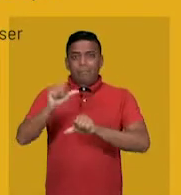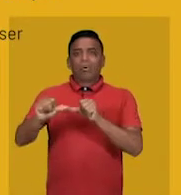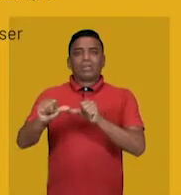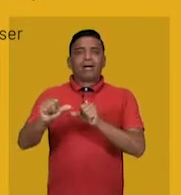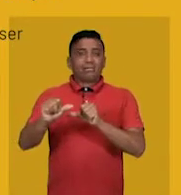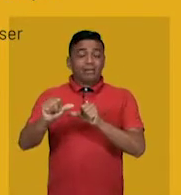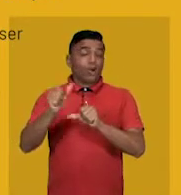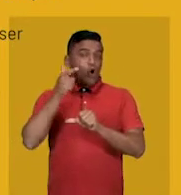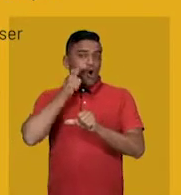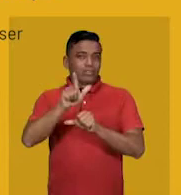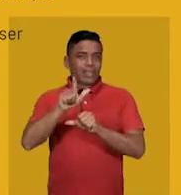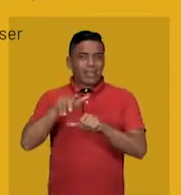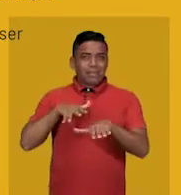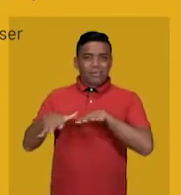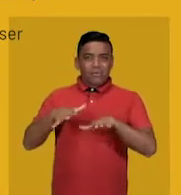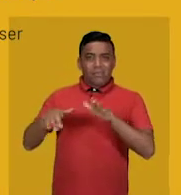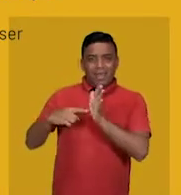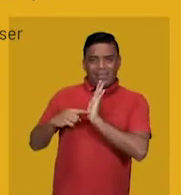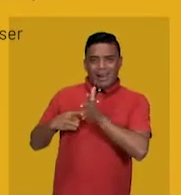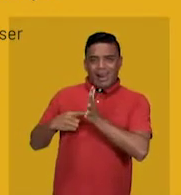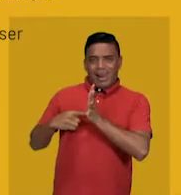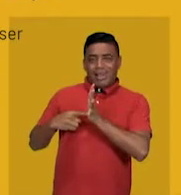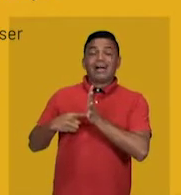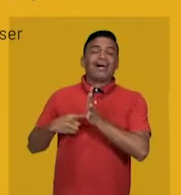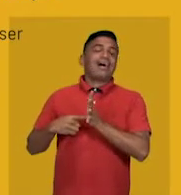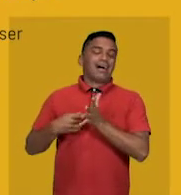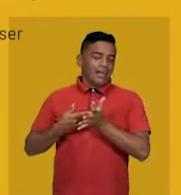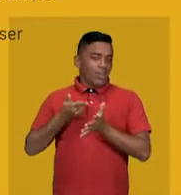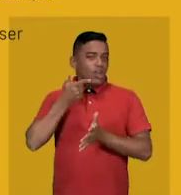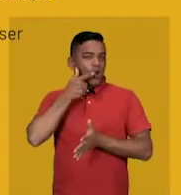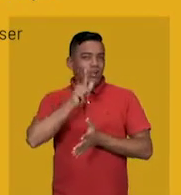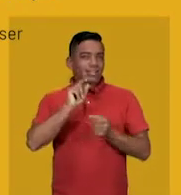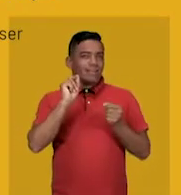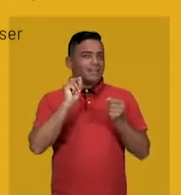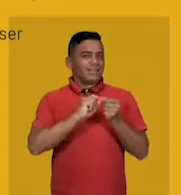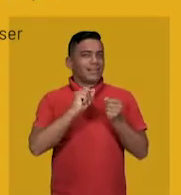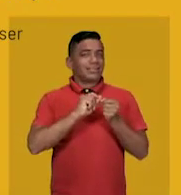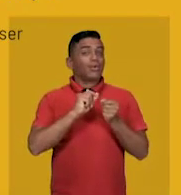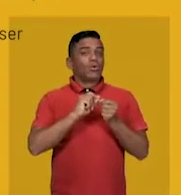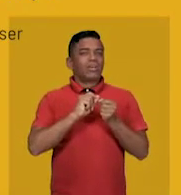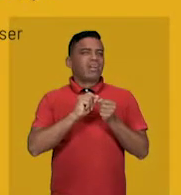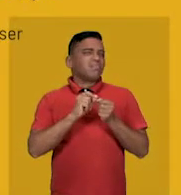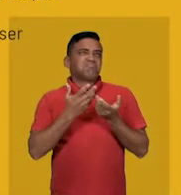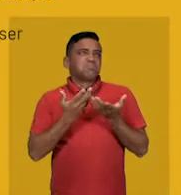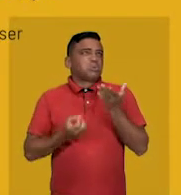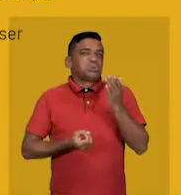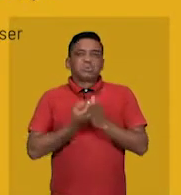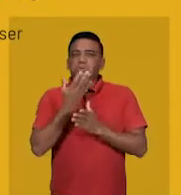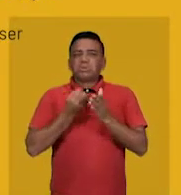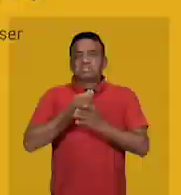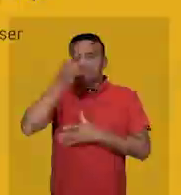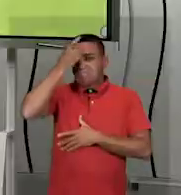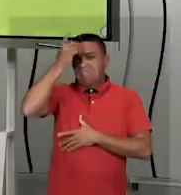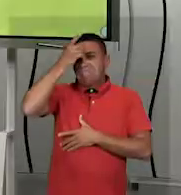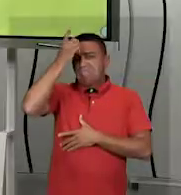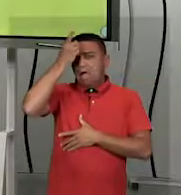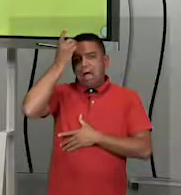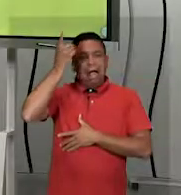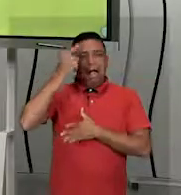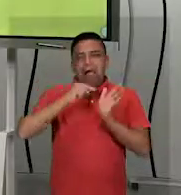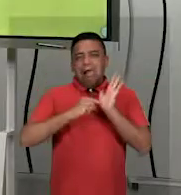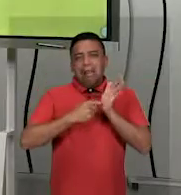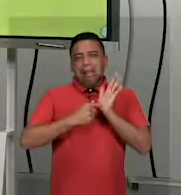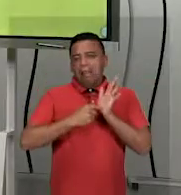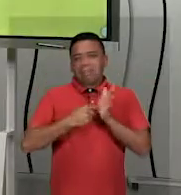energia em trabalho mecânico, a gente conseguiria montar algum tipo de equipamento que nos ajudaria. Então, o que